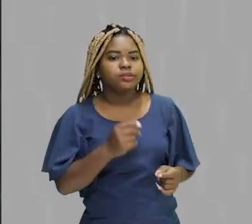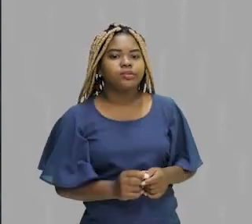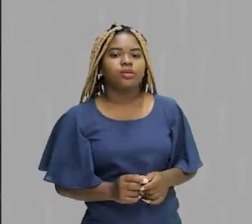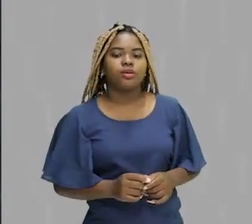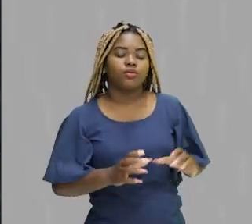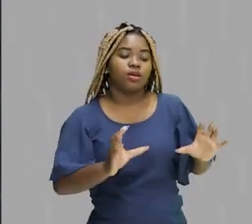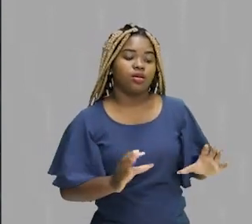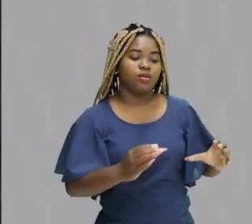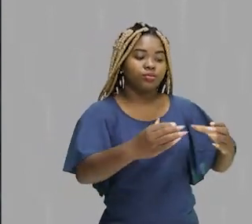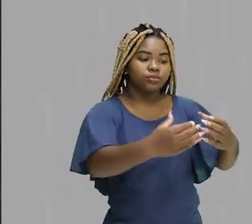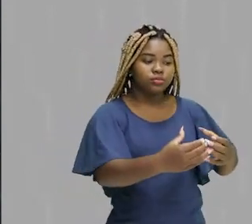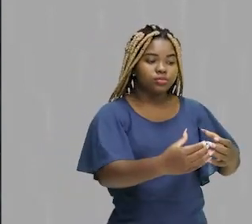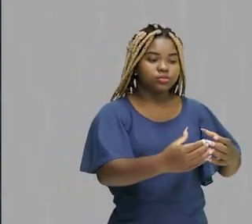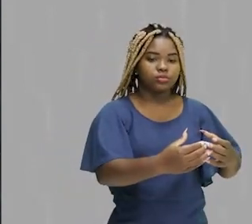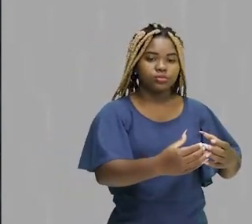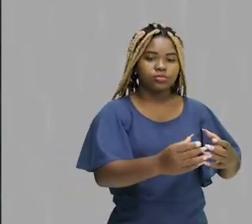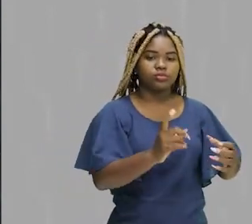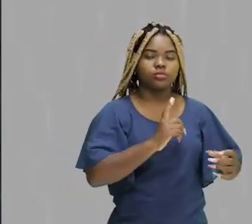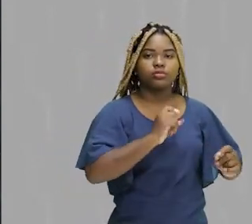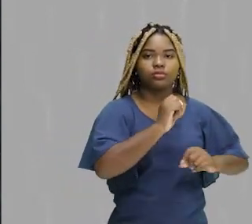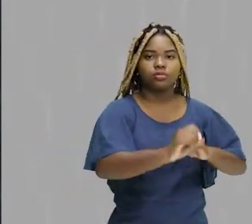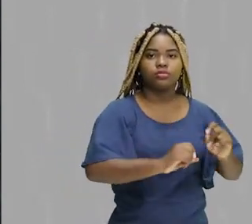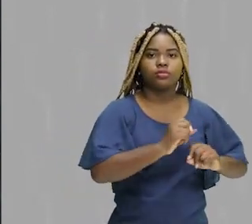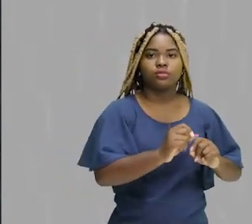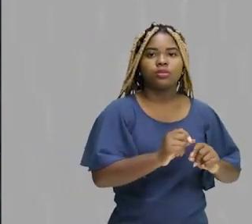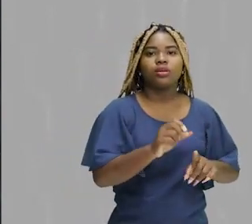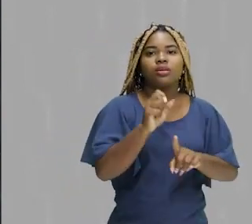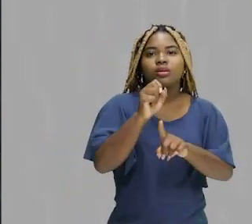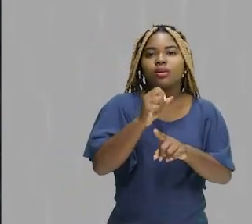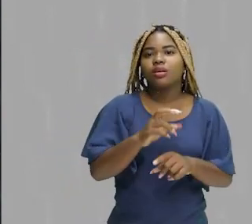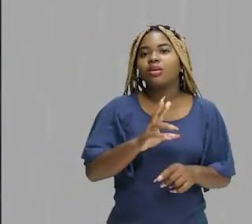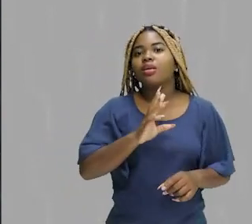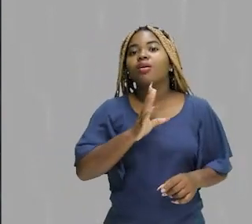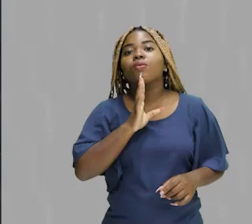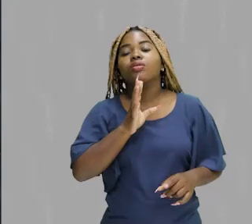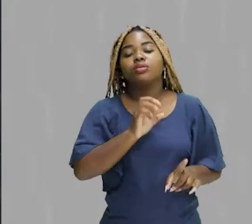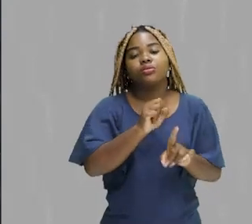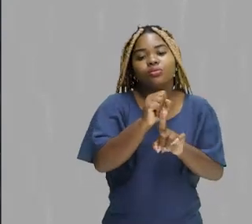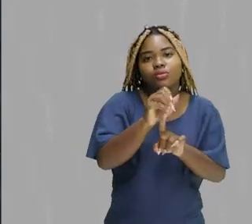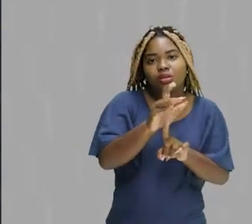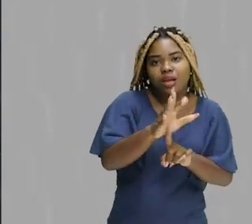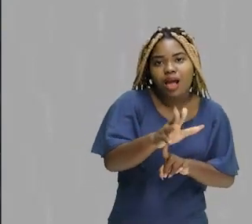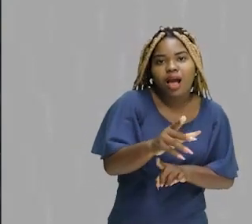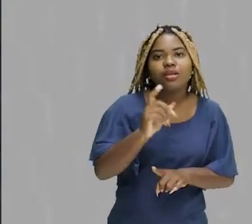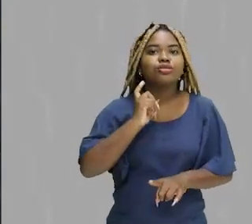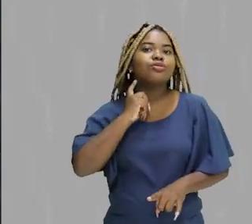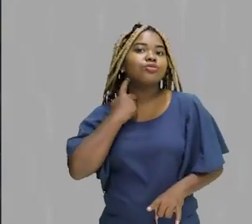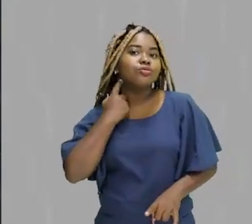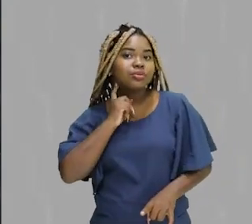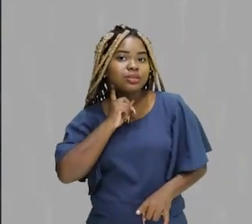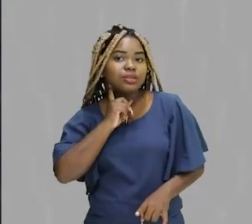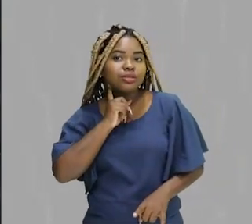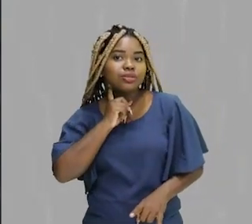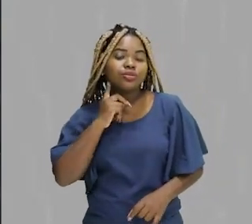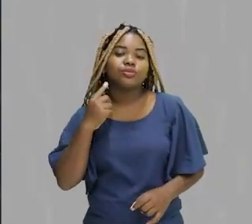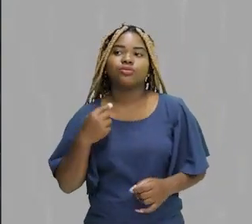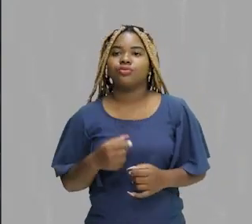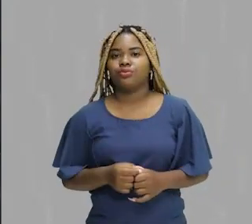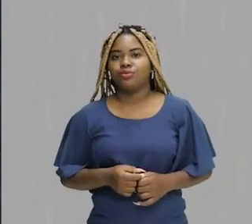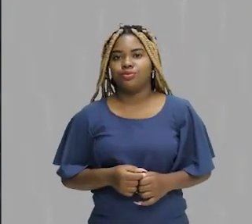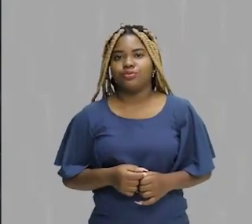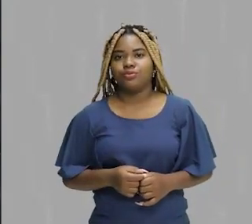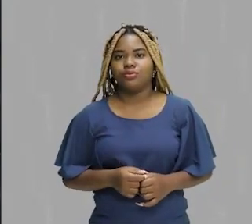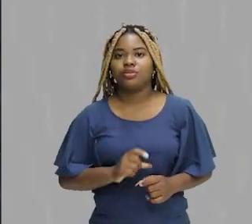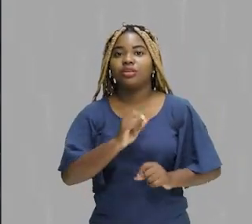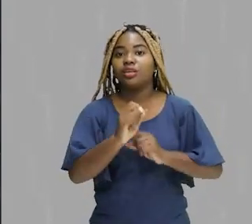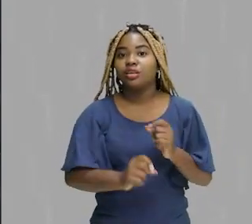orgânica. Ele é conhecido como gás do lixo, gás do pântano, porque o pântano é o mangue aqui para a